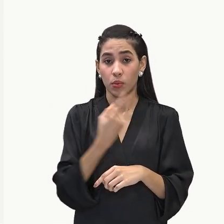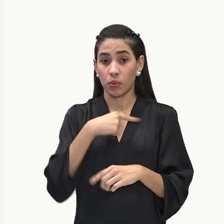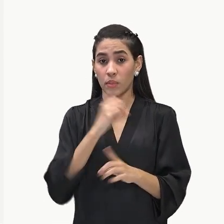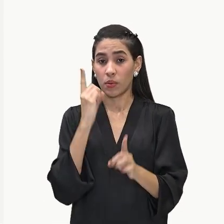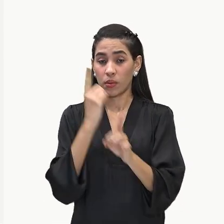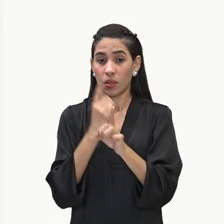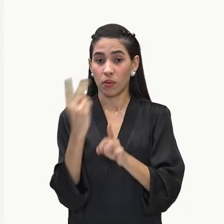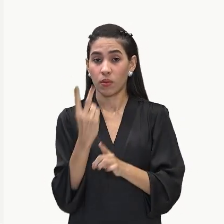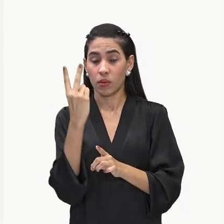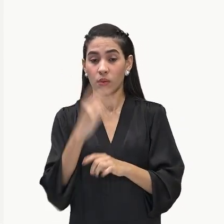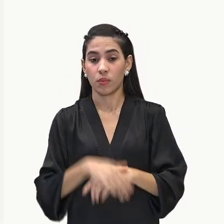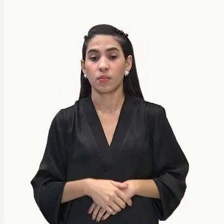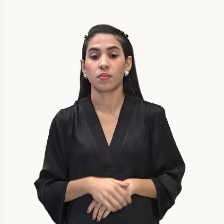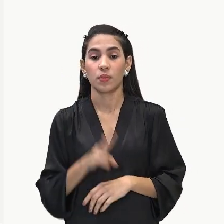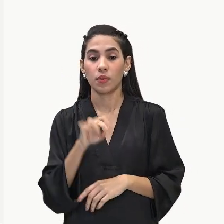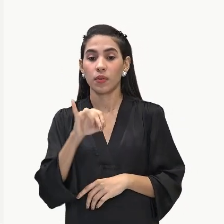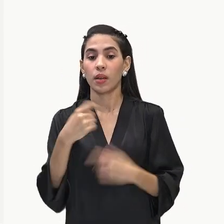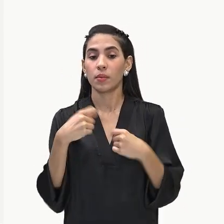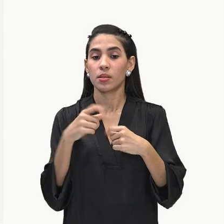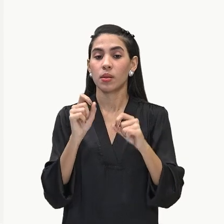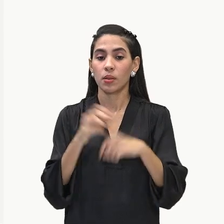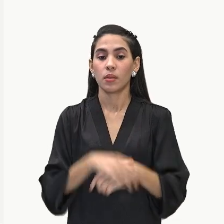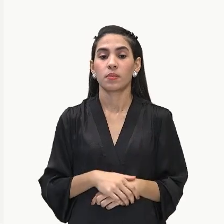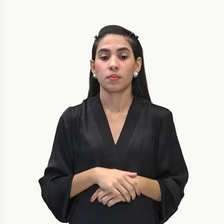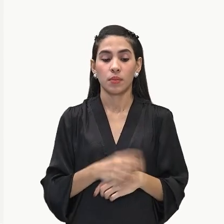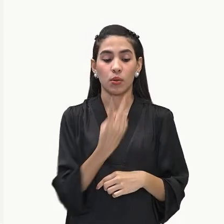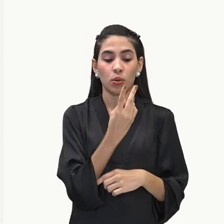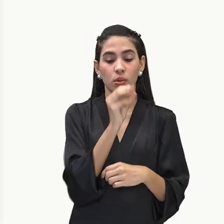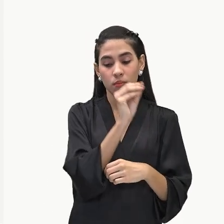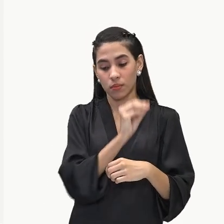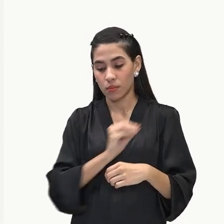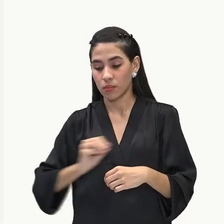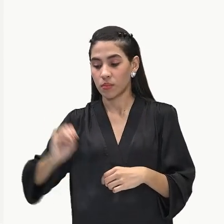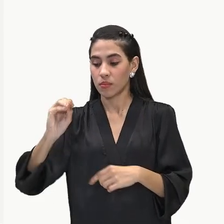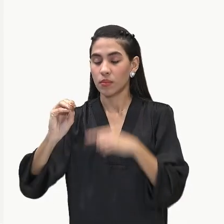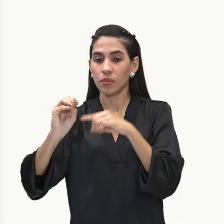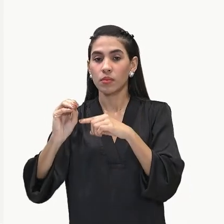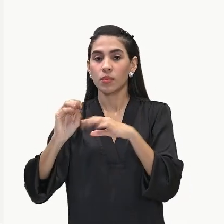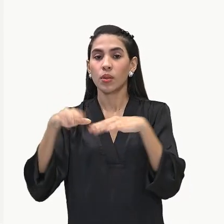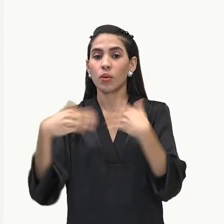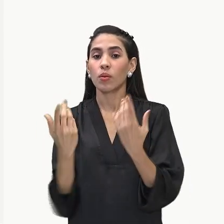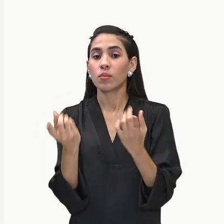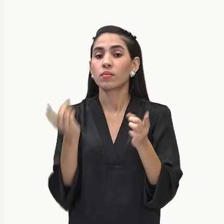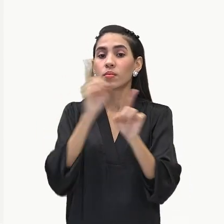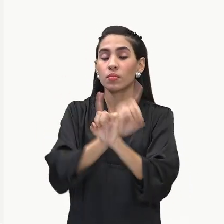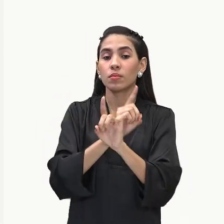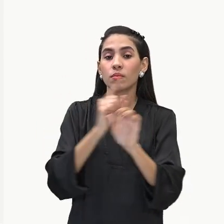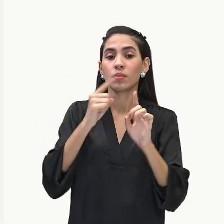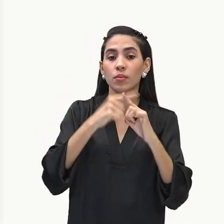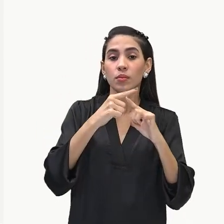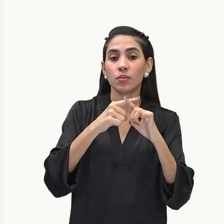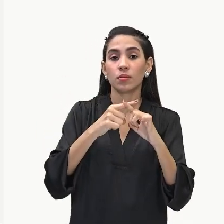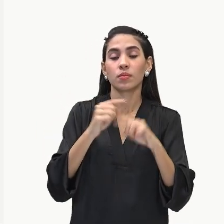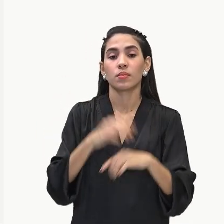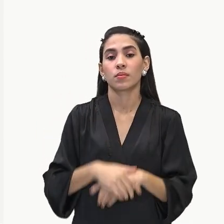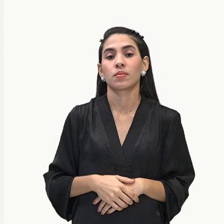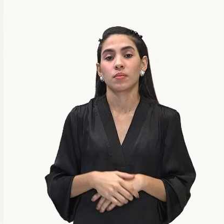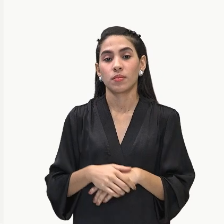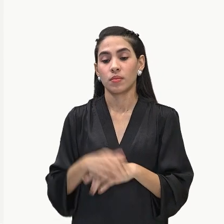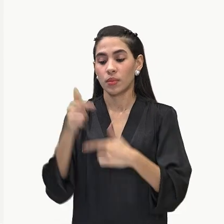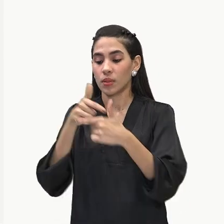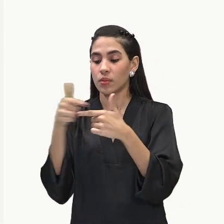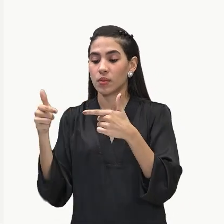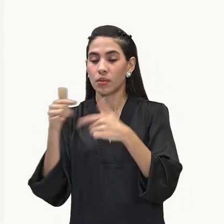da incógnita, ele vai precisar passar para o outro lado. Qual é a operação inversa da multiplicação?